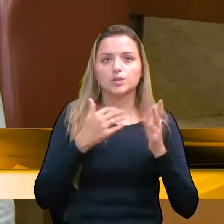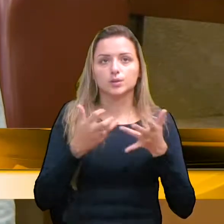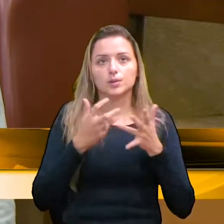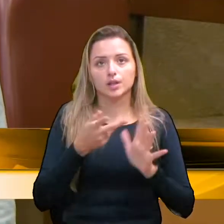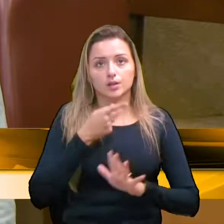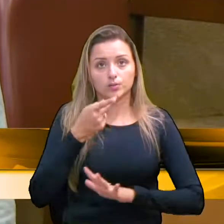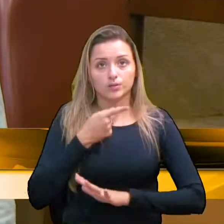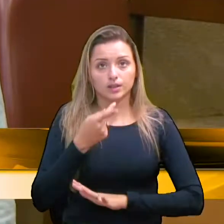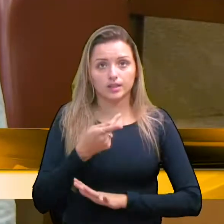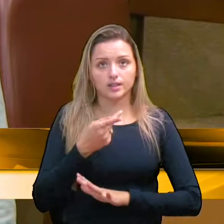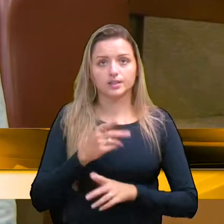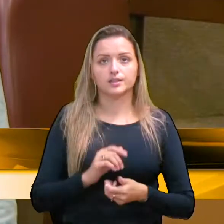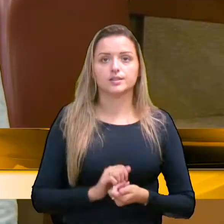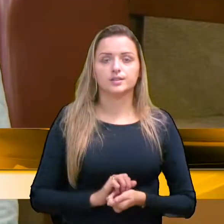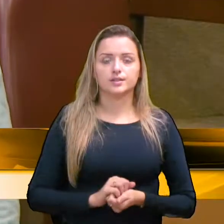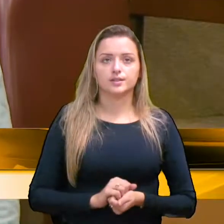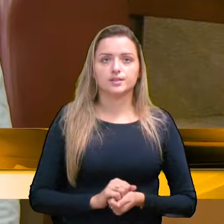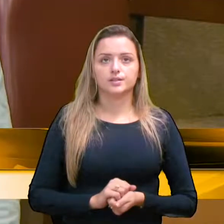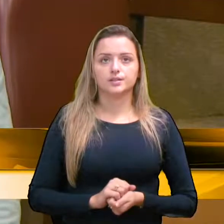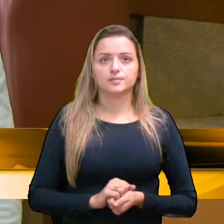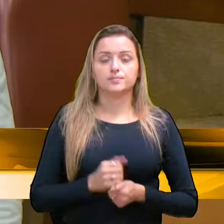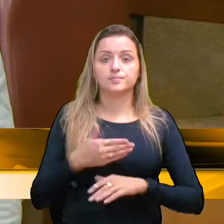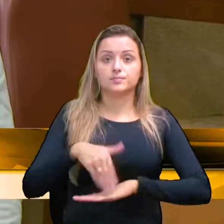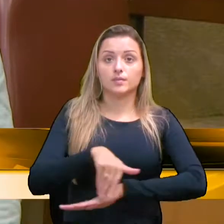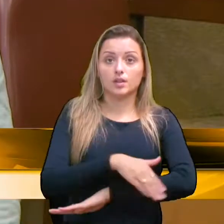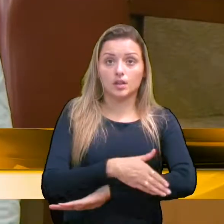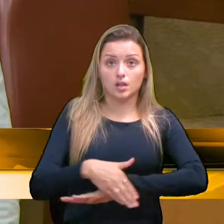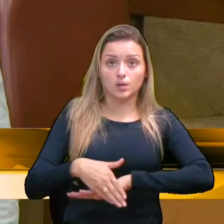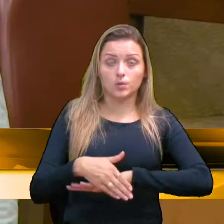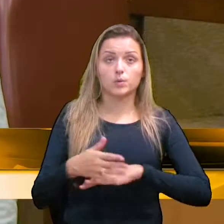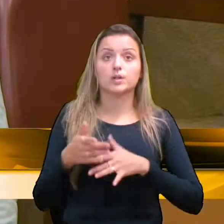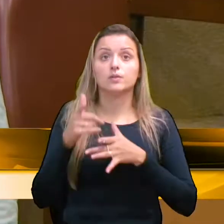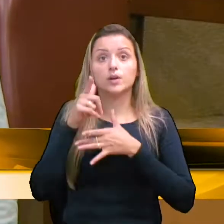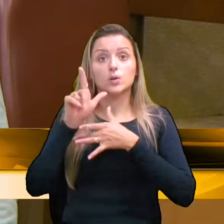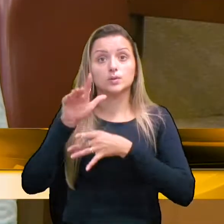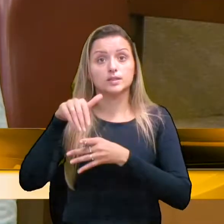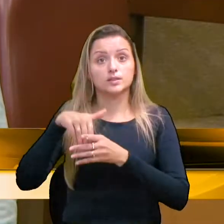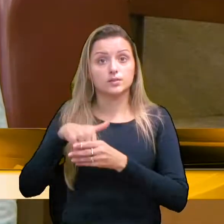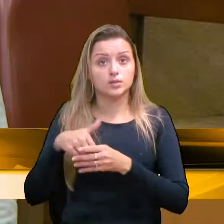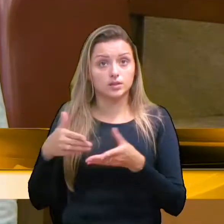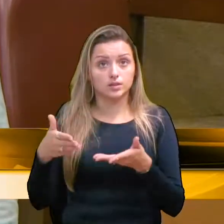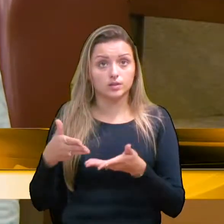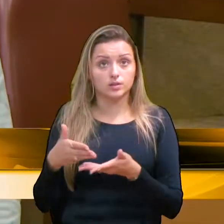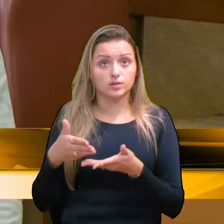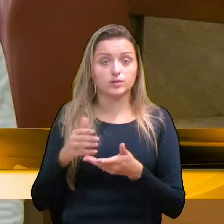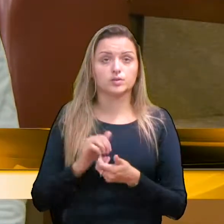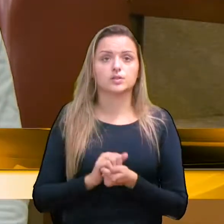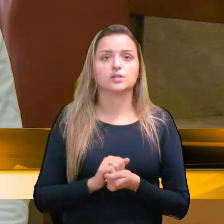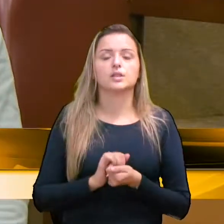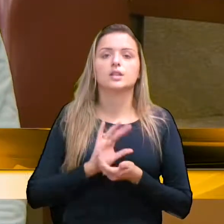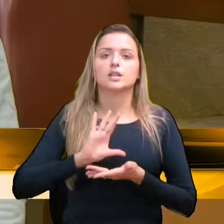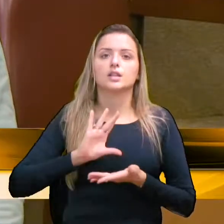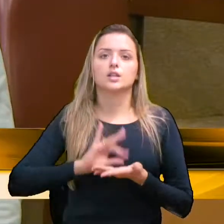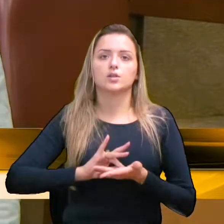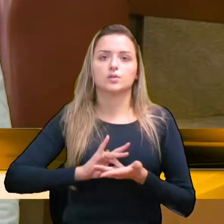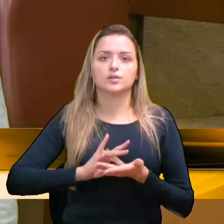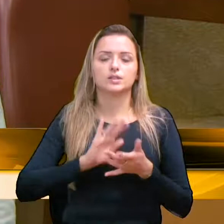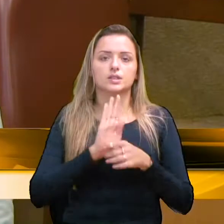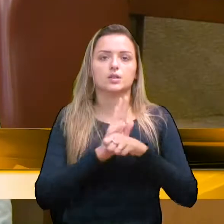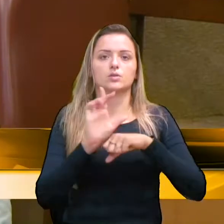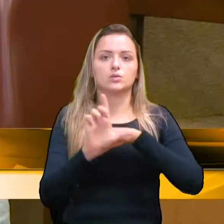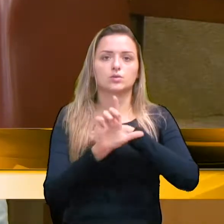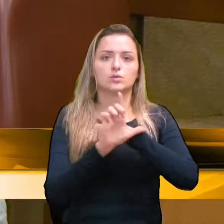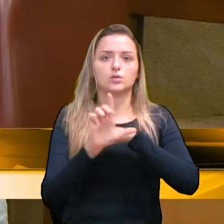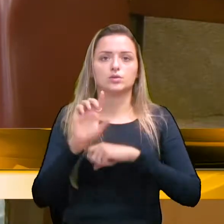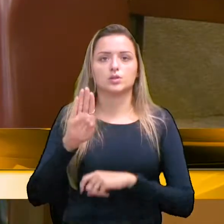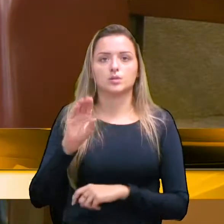citar, né? Que é essa rua que a gente vai poder votar e torná-la oficial no loteamento